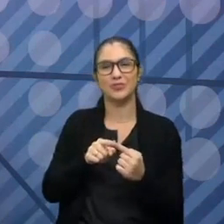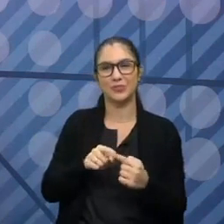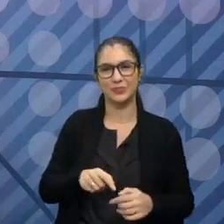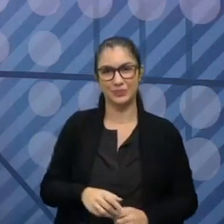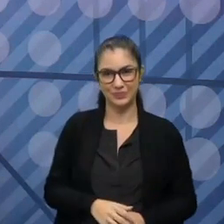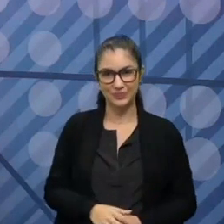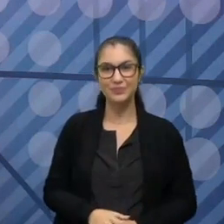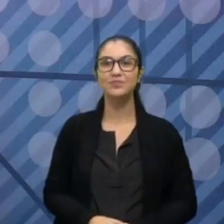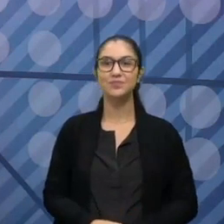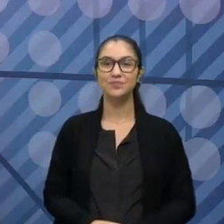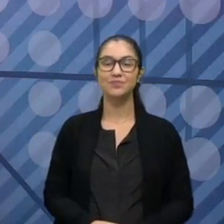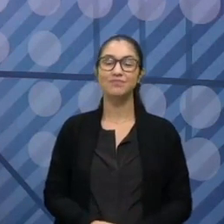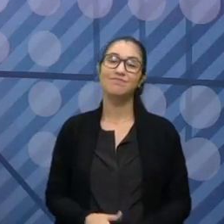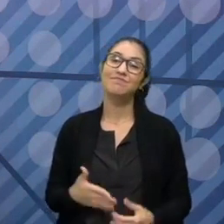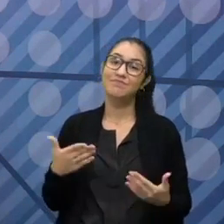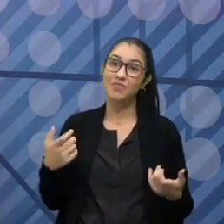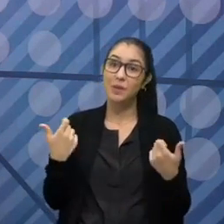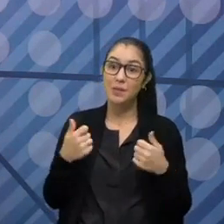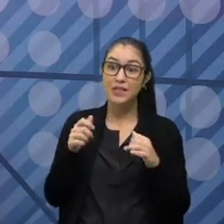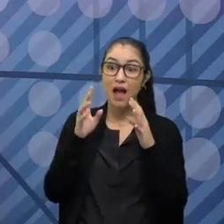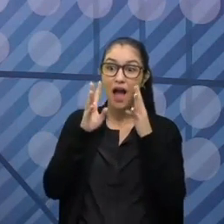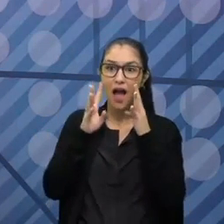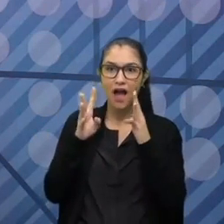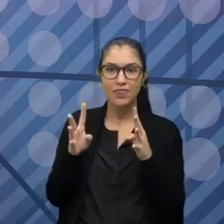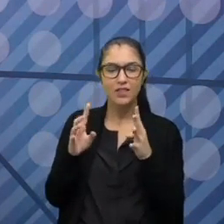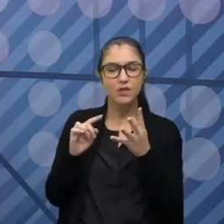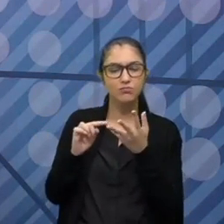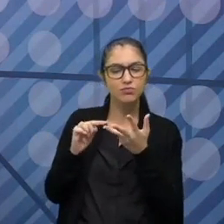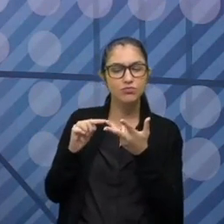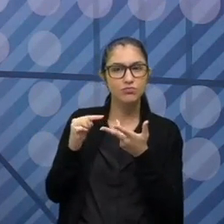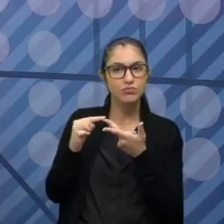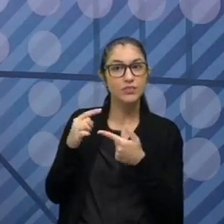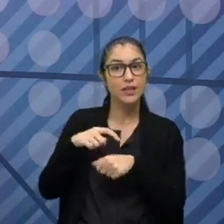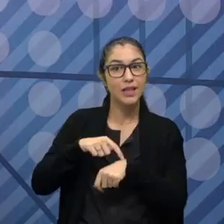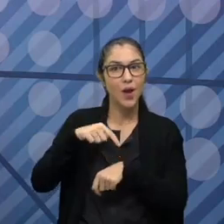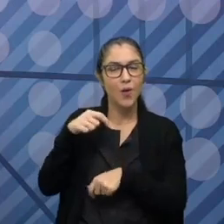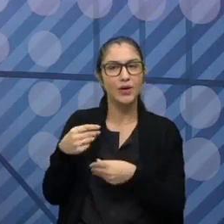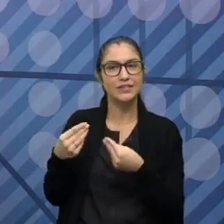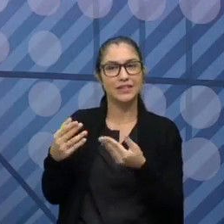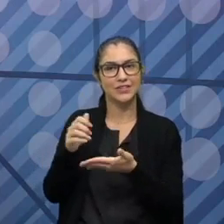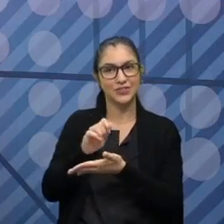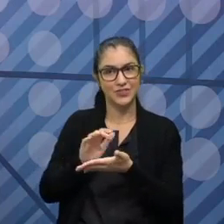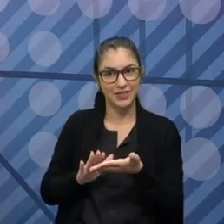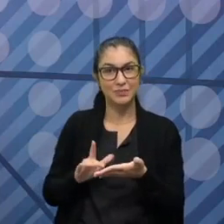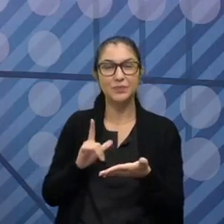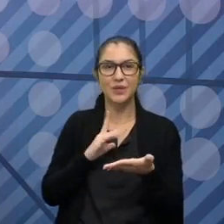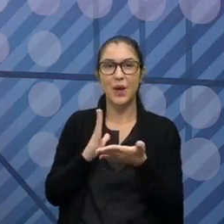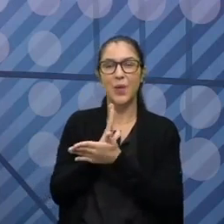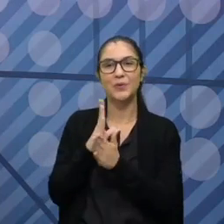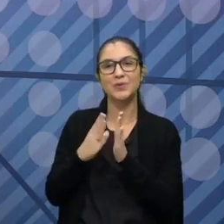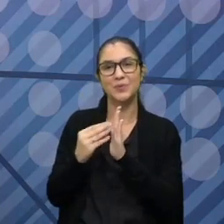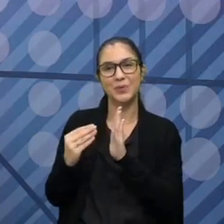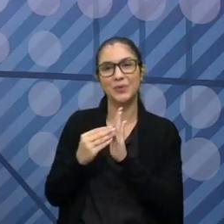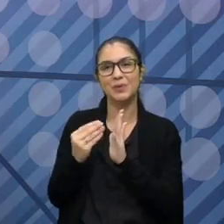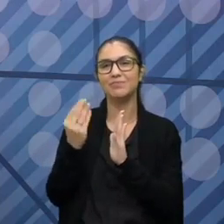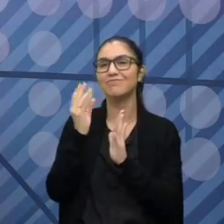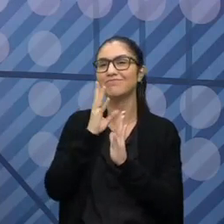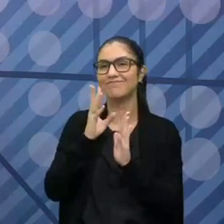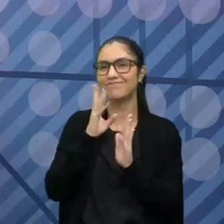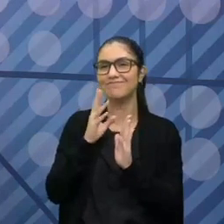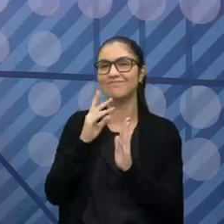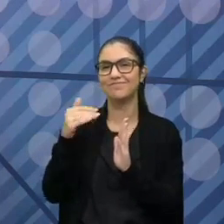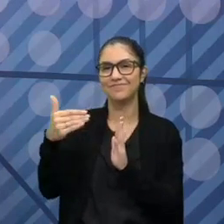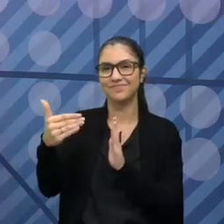objetivo, certo? Então, nós temos que prestar atenção nesses detalhes na hora que nós damos uma atividade. Tem alguns modelos bem bacanas